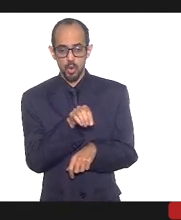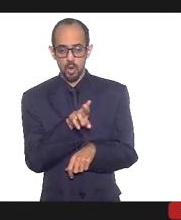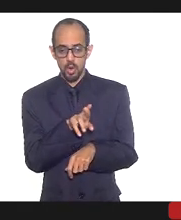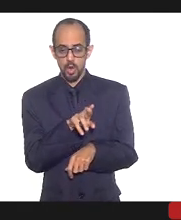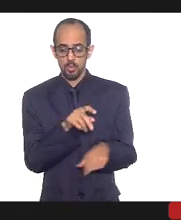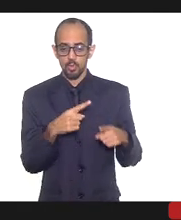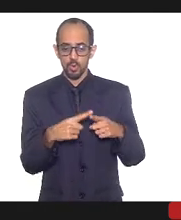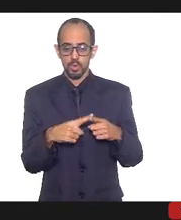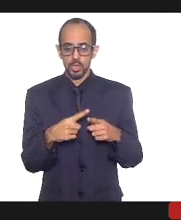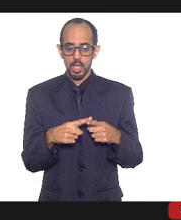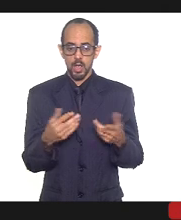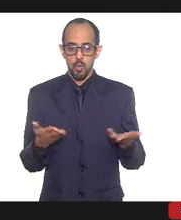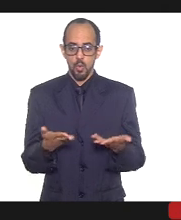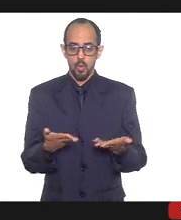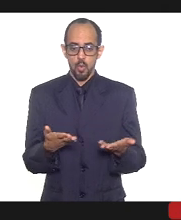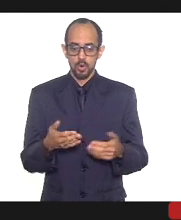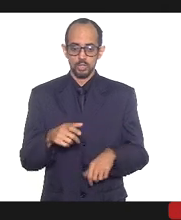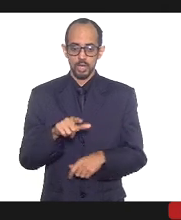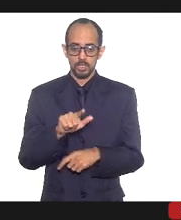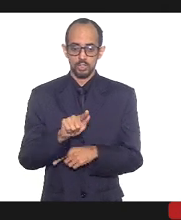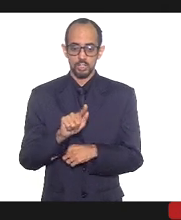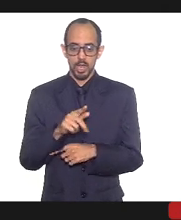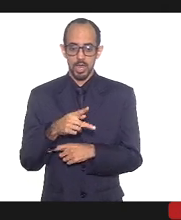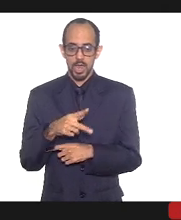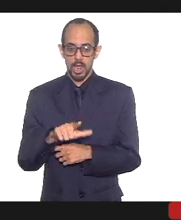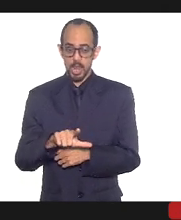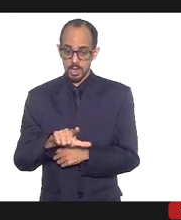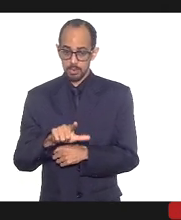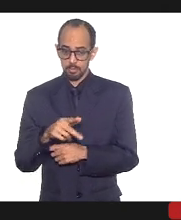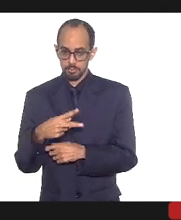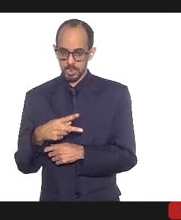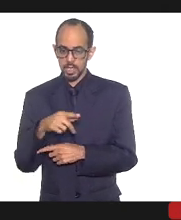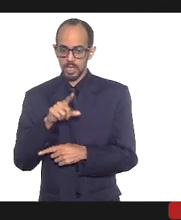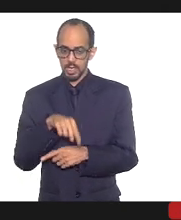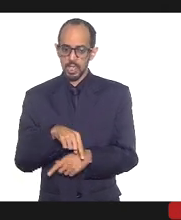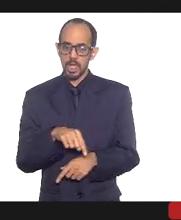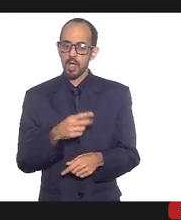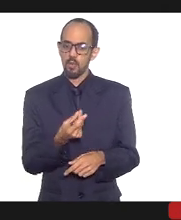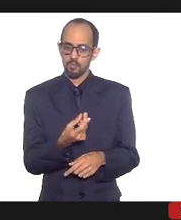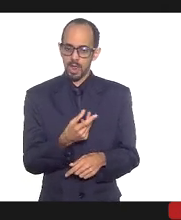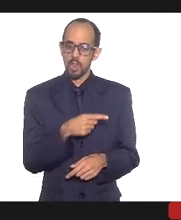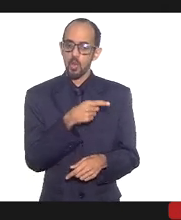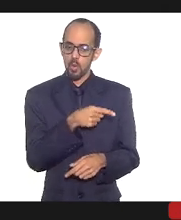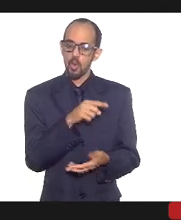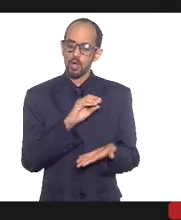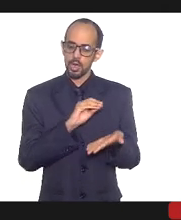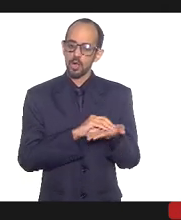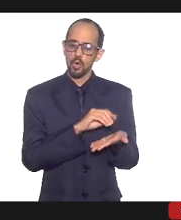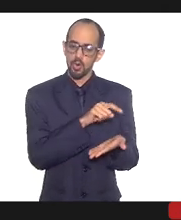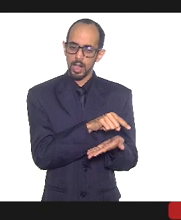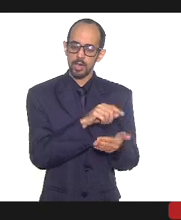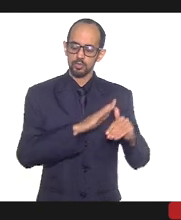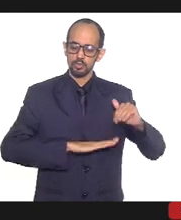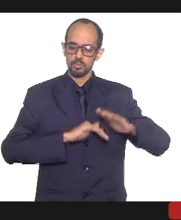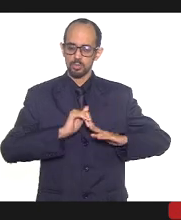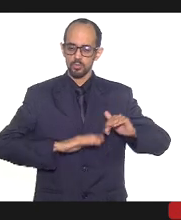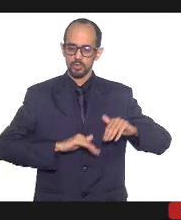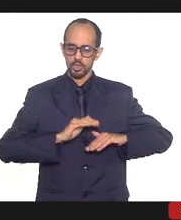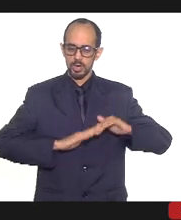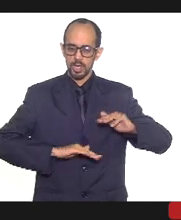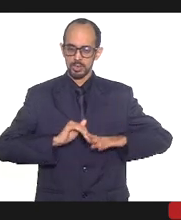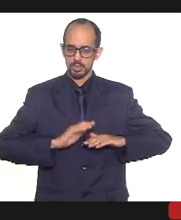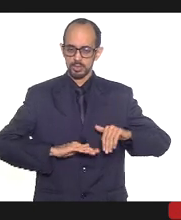muito da GLP é justamente o valor que é aplicado justamente nesses profissionais, então não há